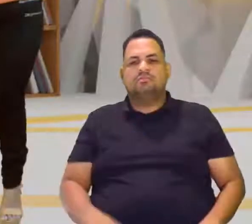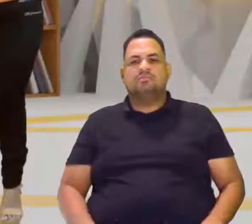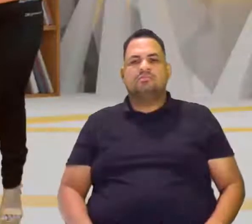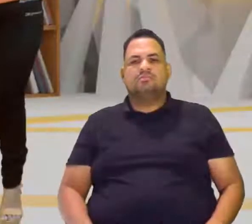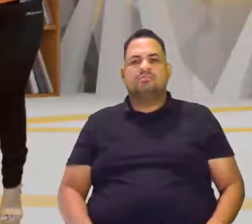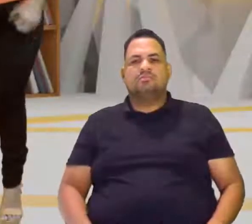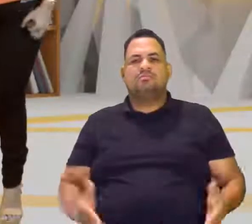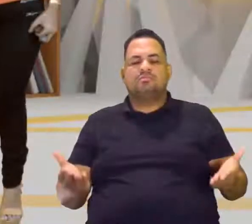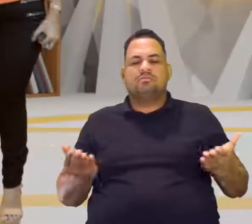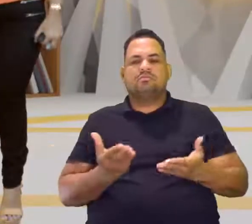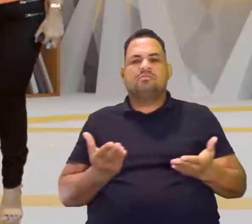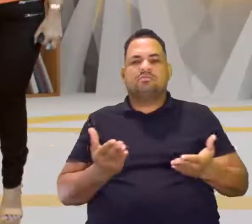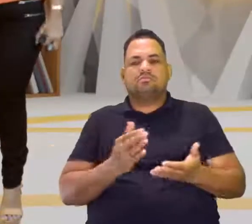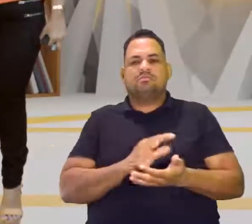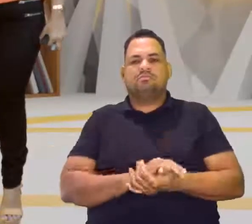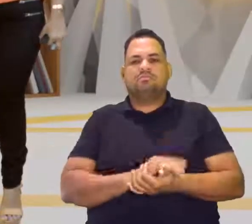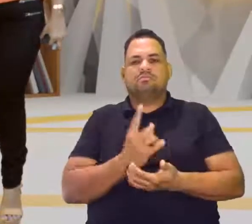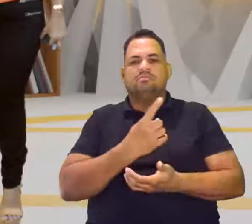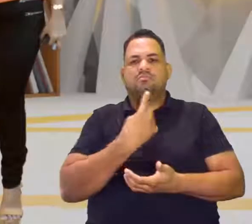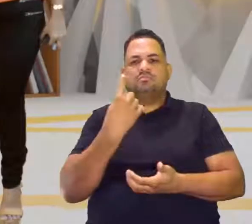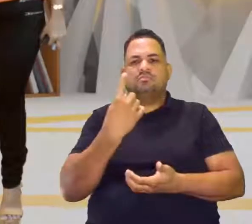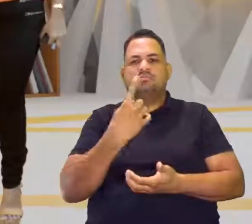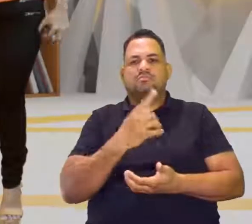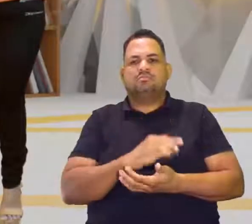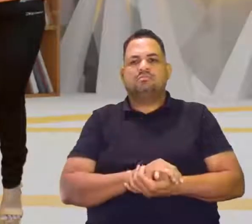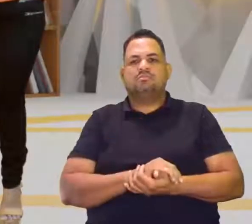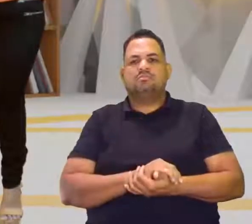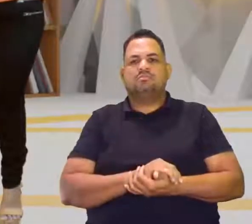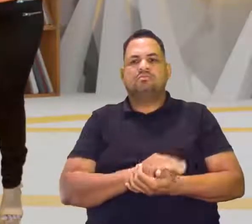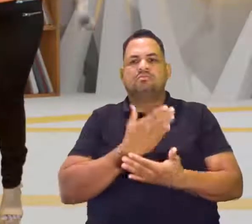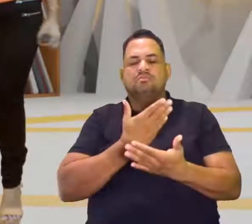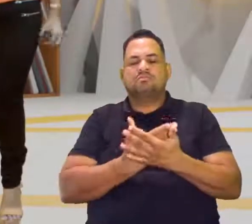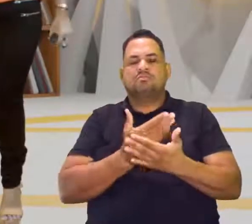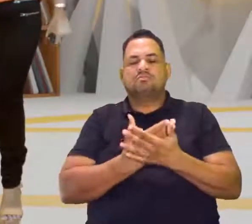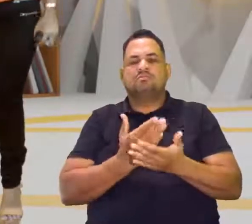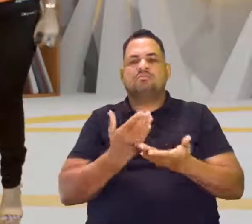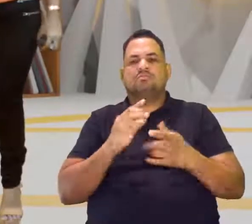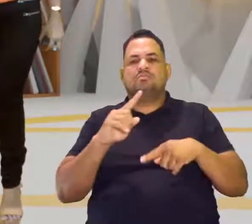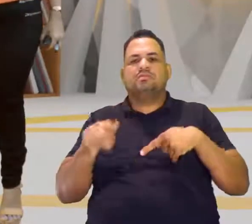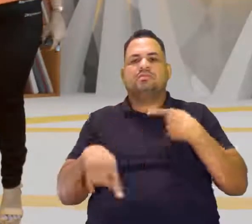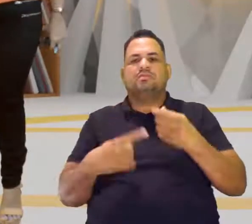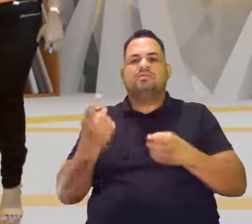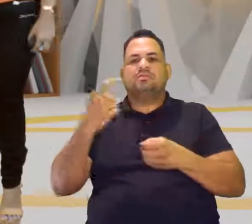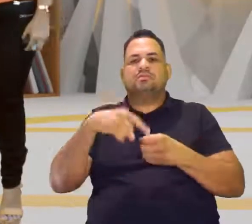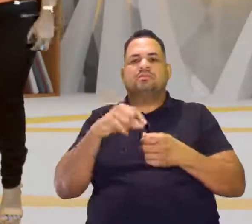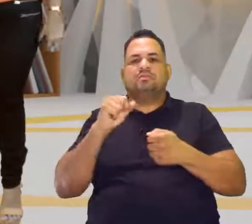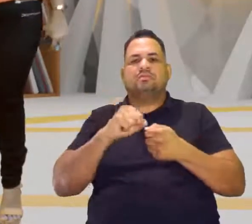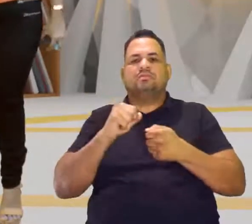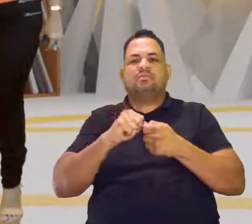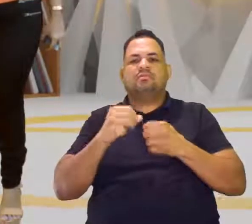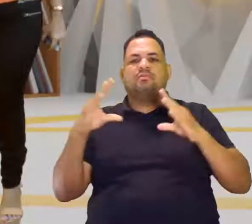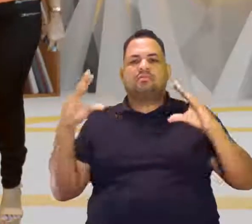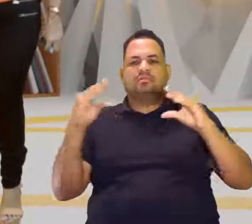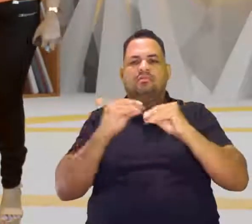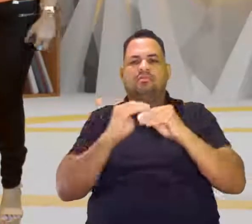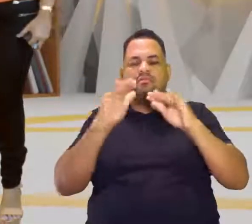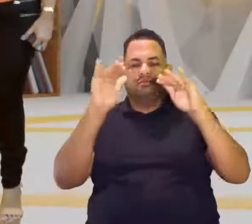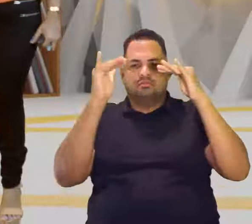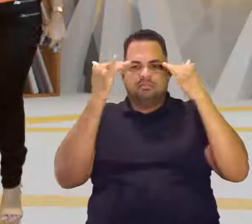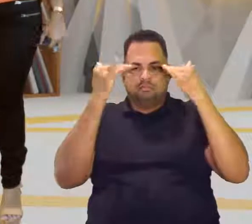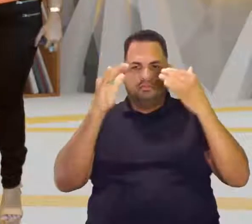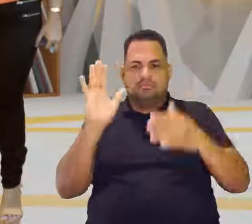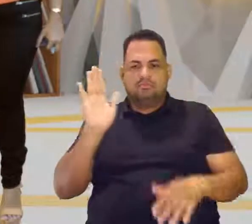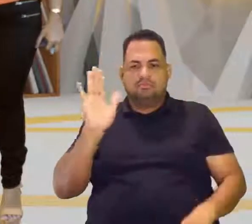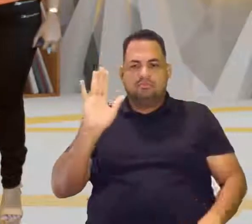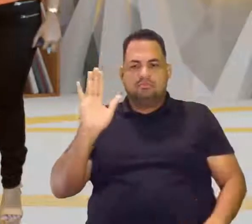e agora nós vamos né a aula acabou mas já já a gente volta para o nosso resumida fique ligado